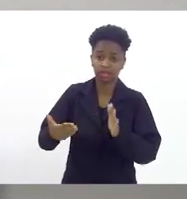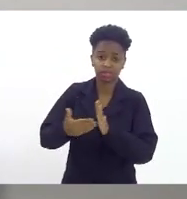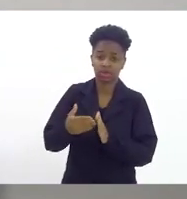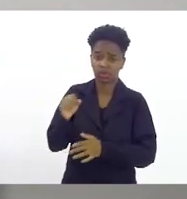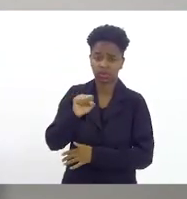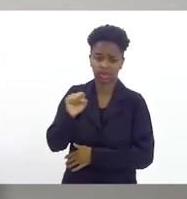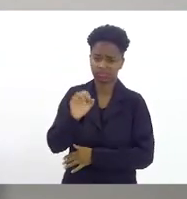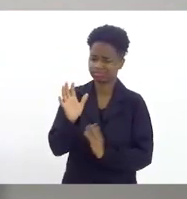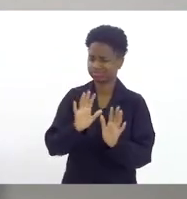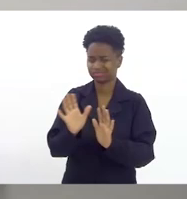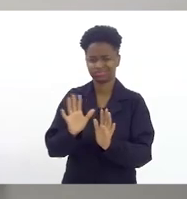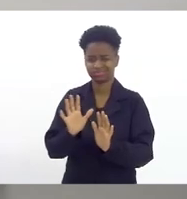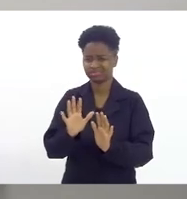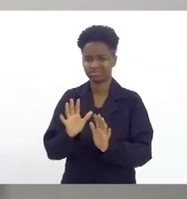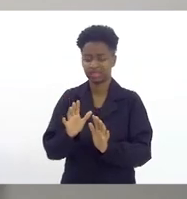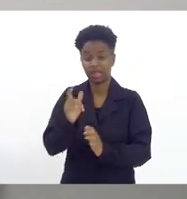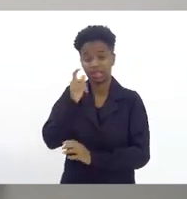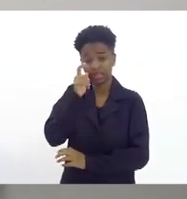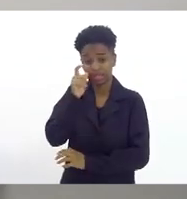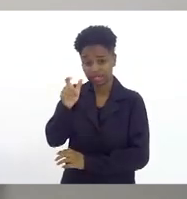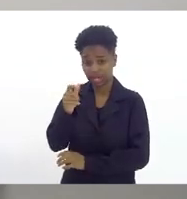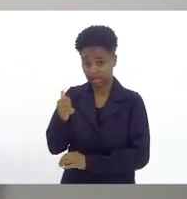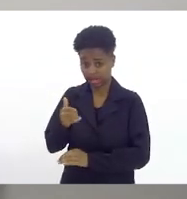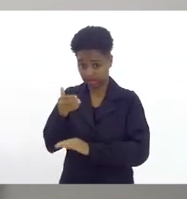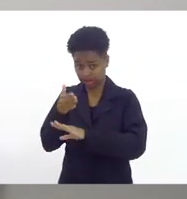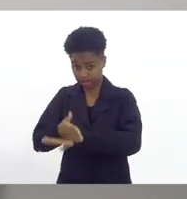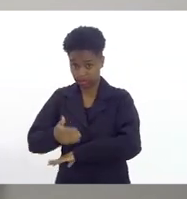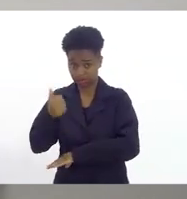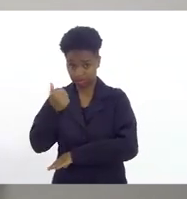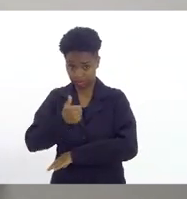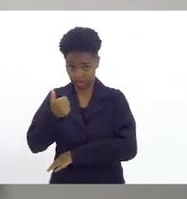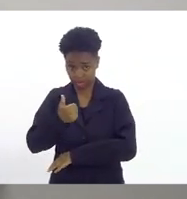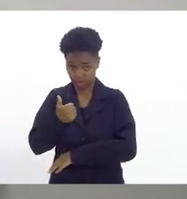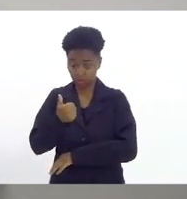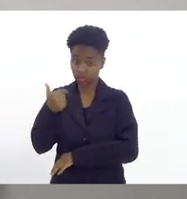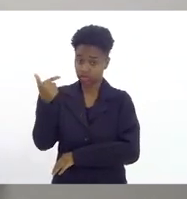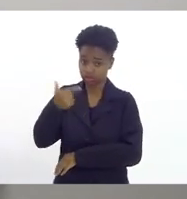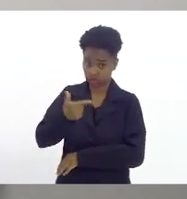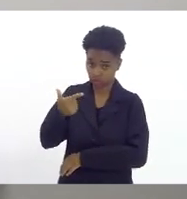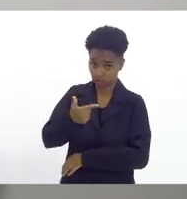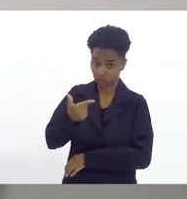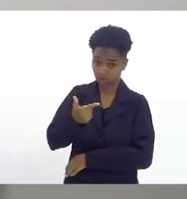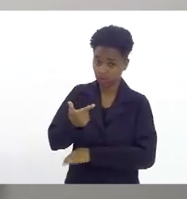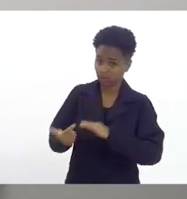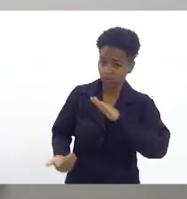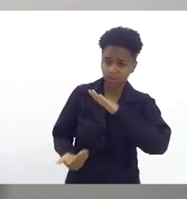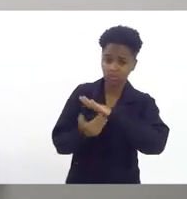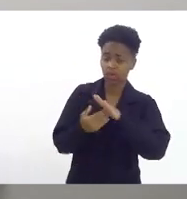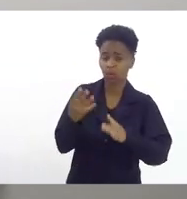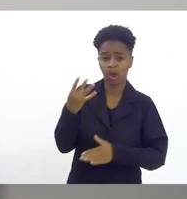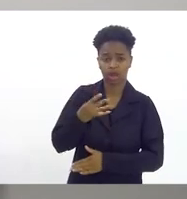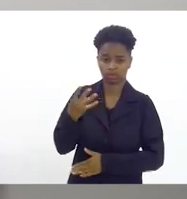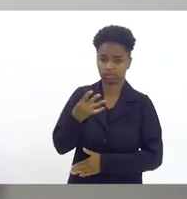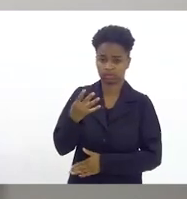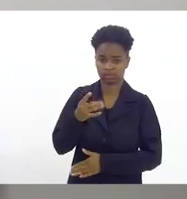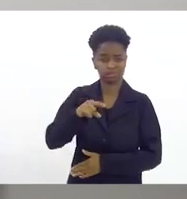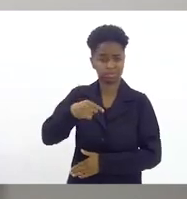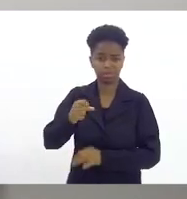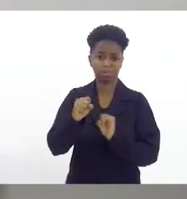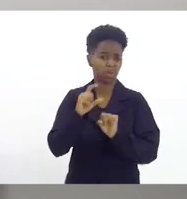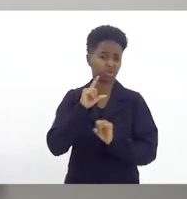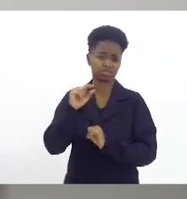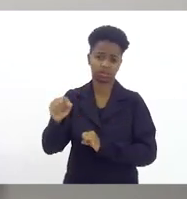não ele quer que o aluno entre no primeiro segundo ter no máximo no quarto pode ir embora